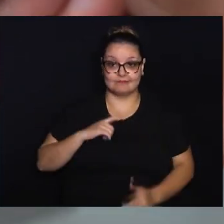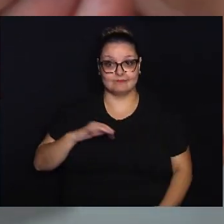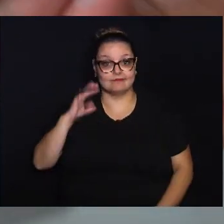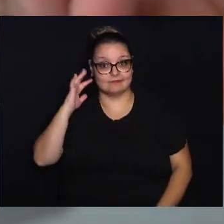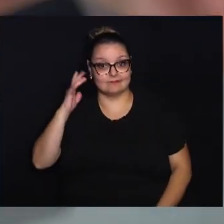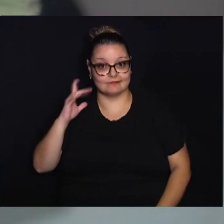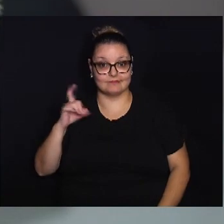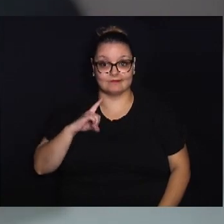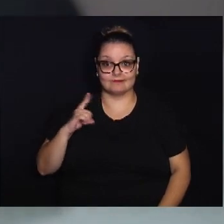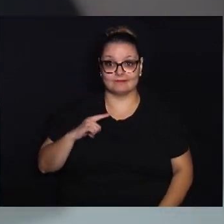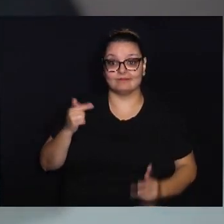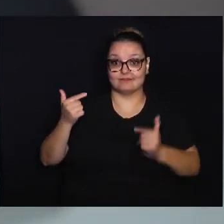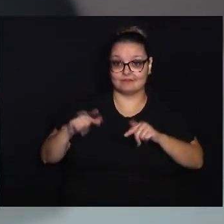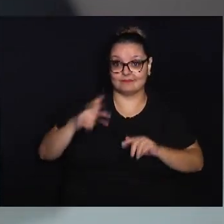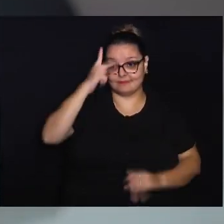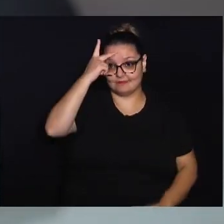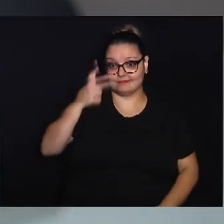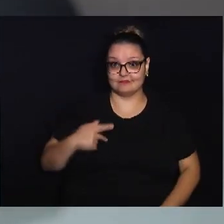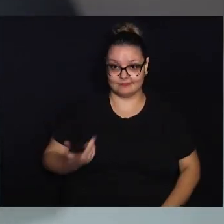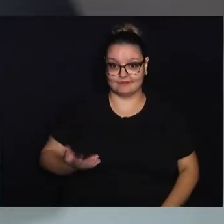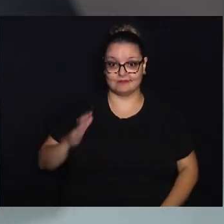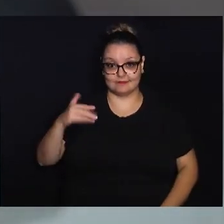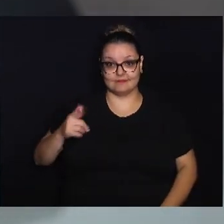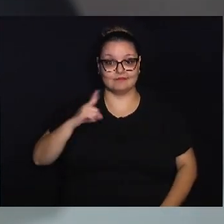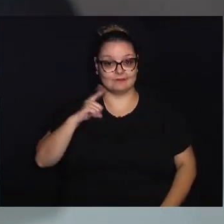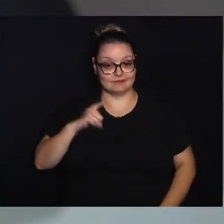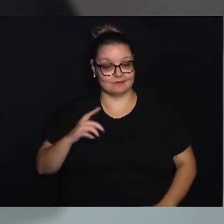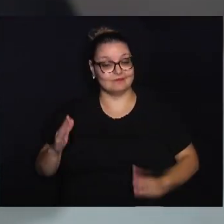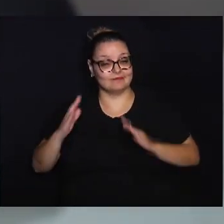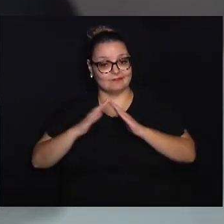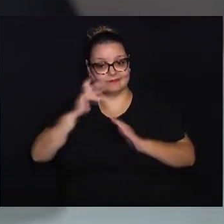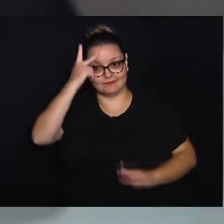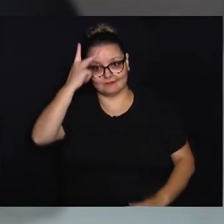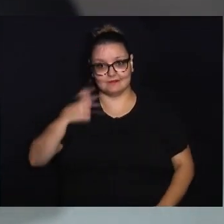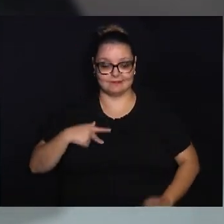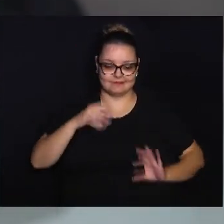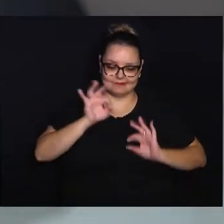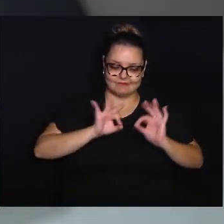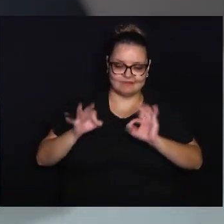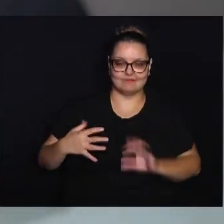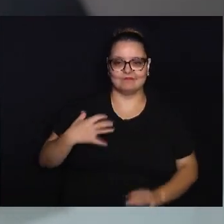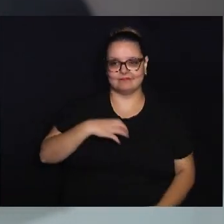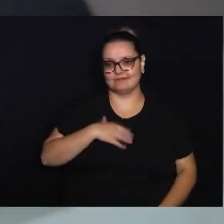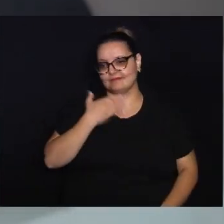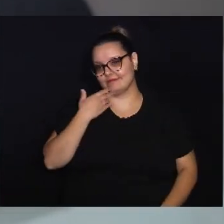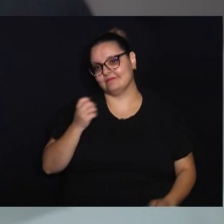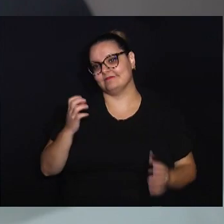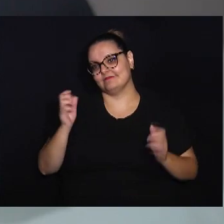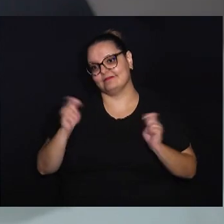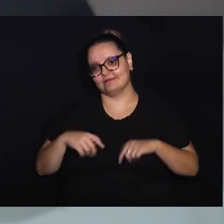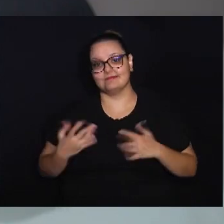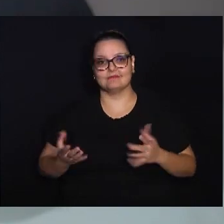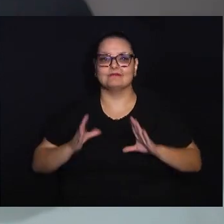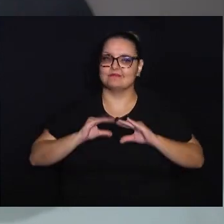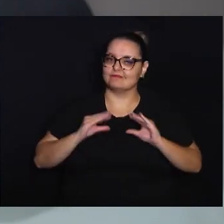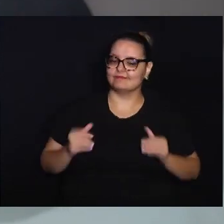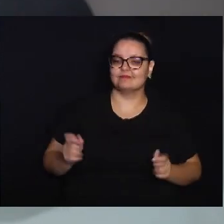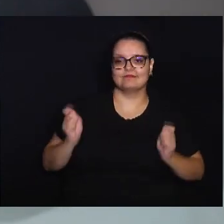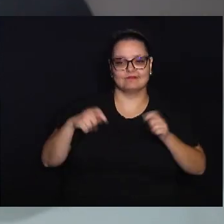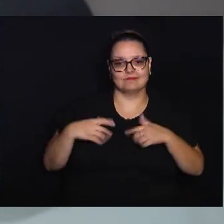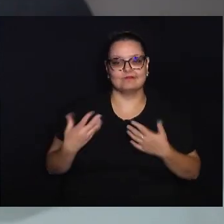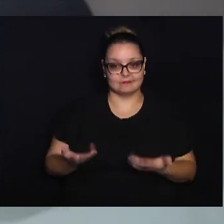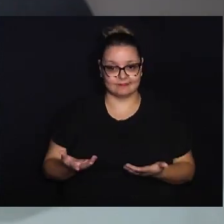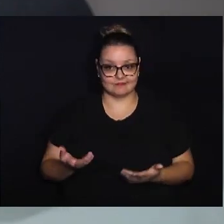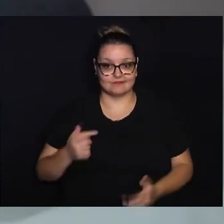porque tem o sonho de ter o seu cantinho. E quando a gente tem o nosso cantinho, a gente quer ter ele personalizado da melhor maneira possível, o mais